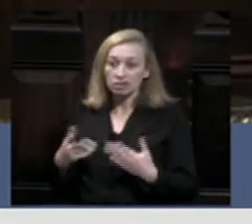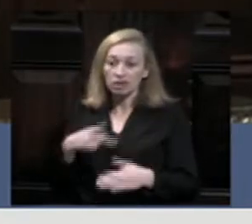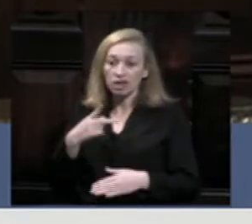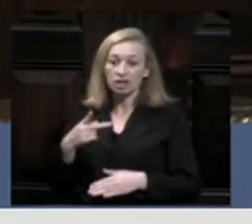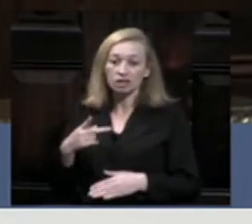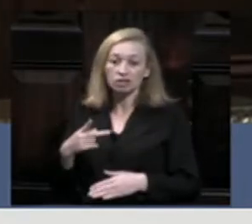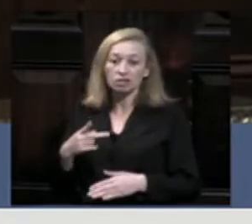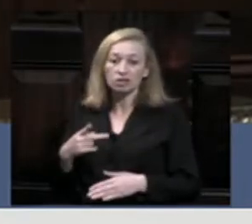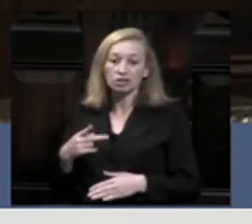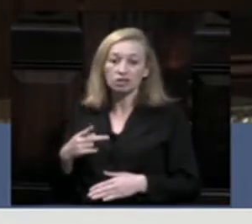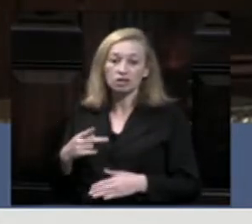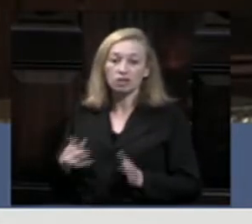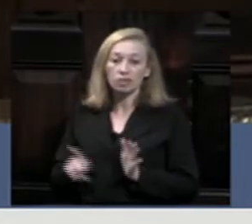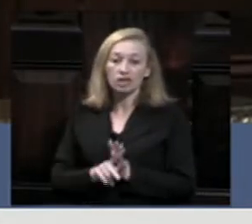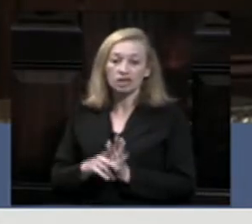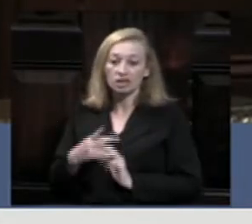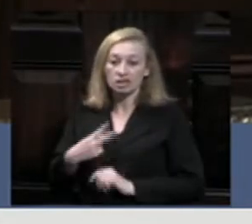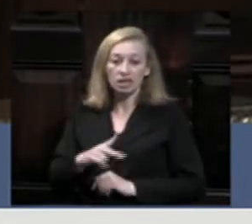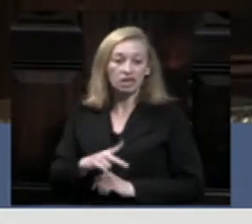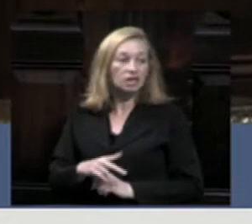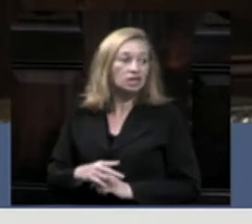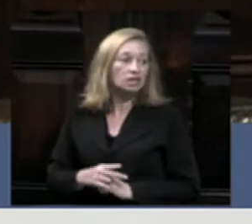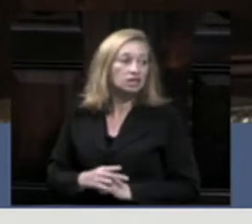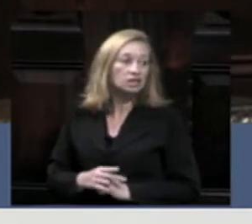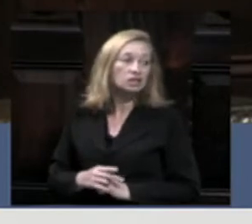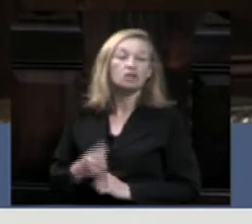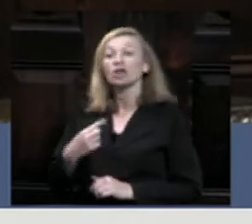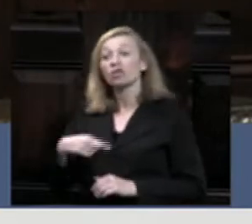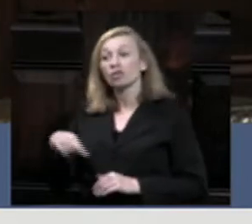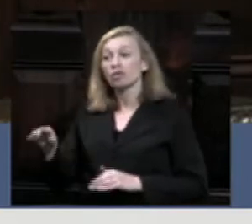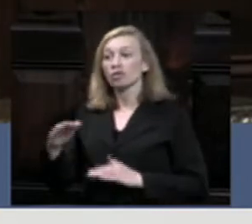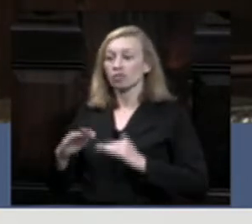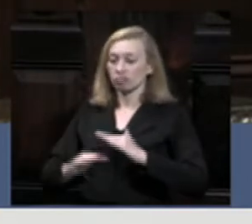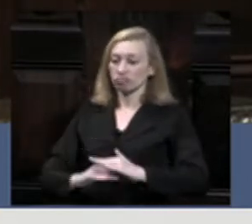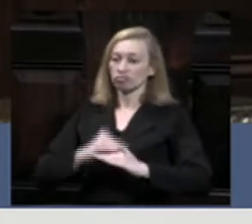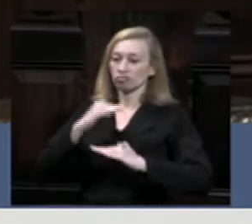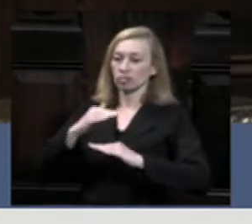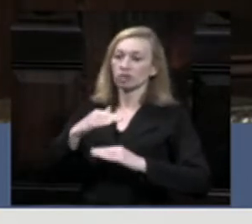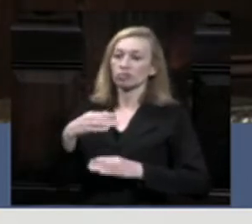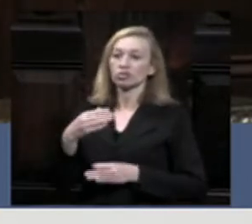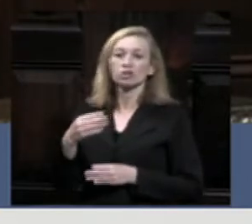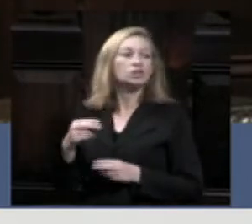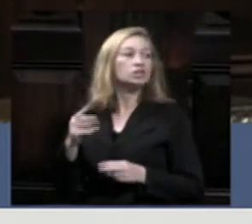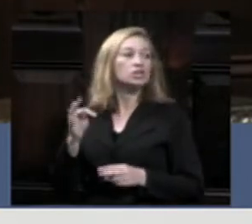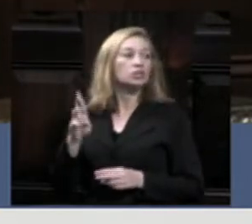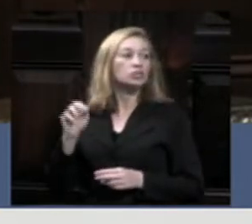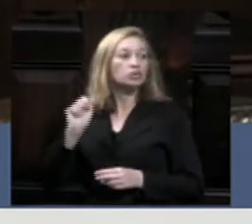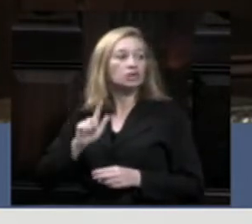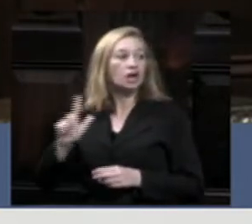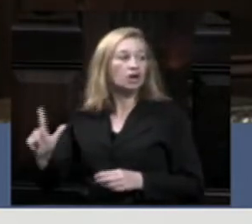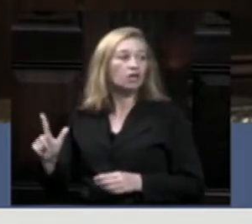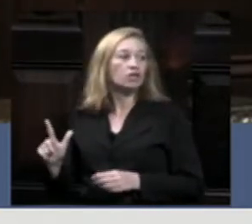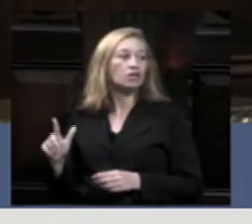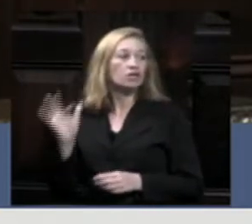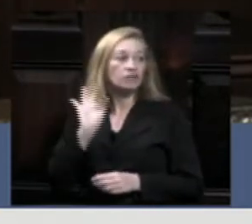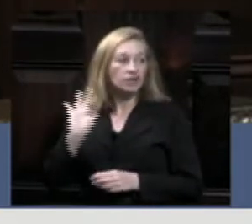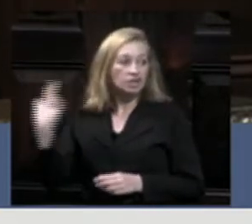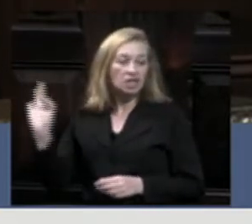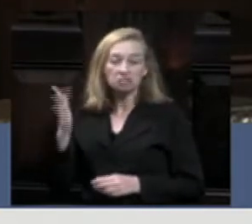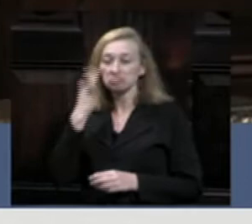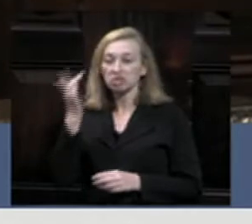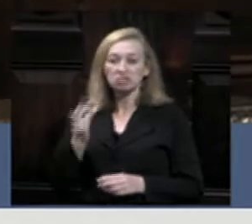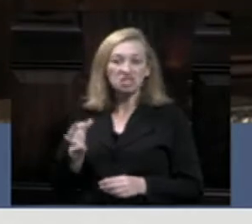especuladores, foram ao Supremo Tribunal Federal. Não sei se